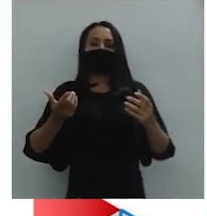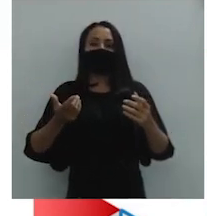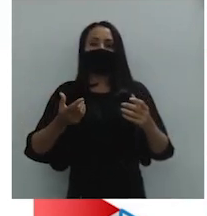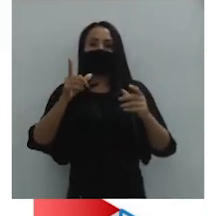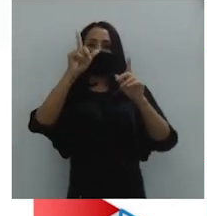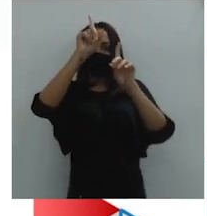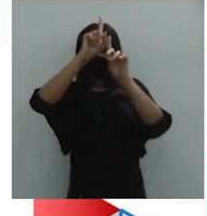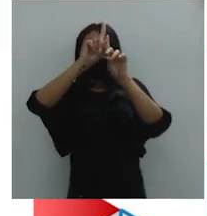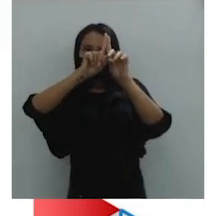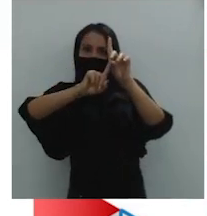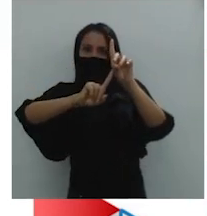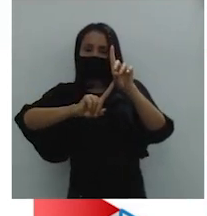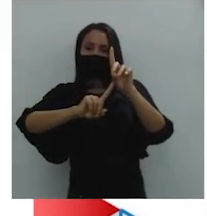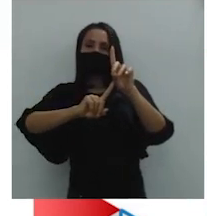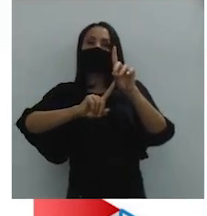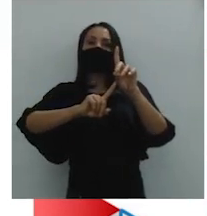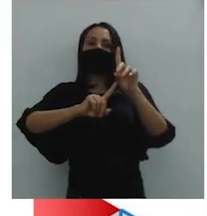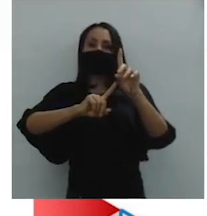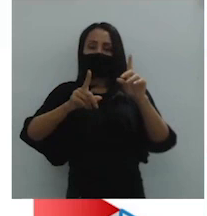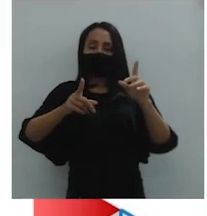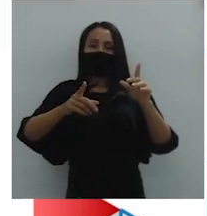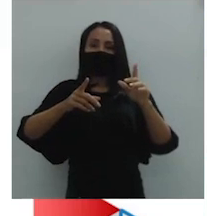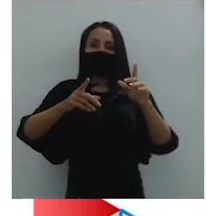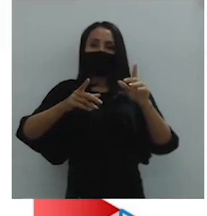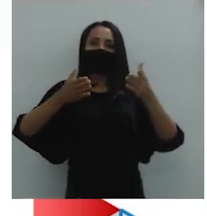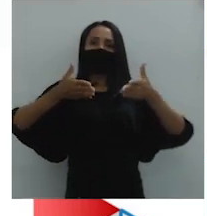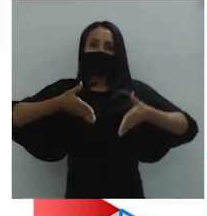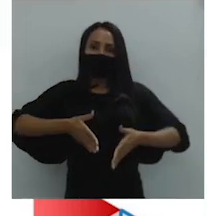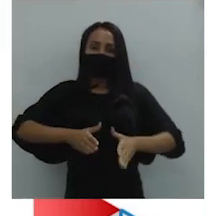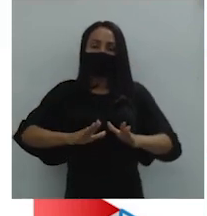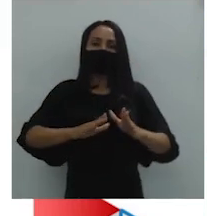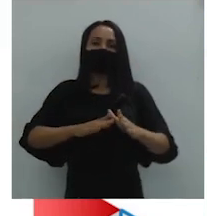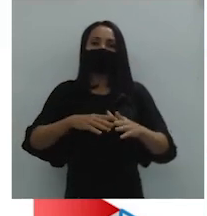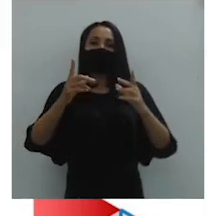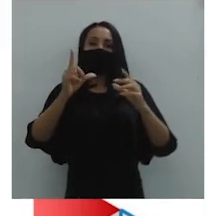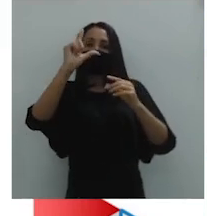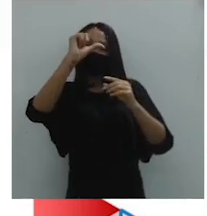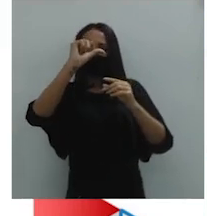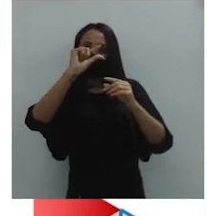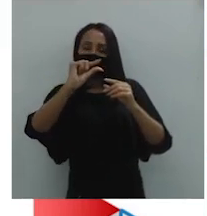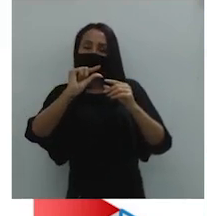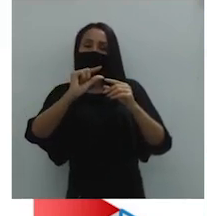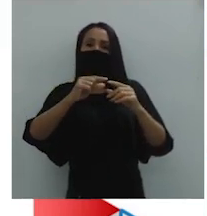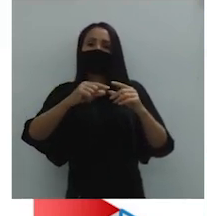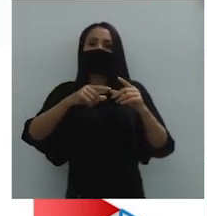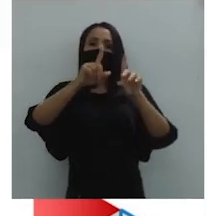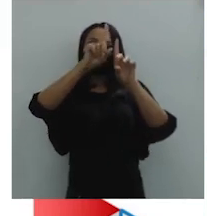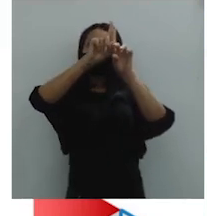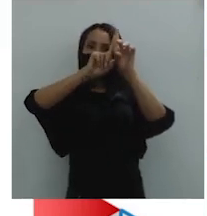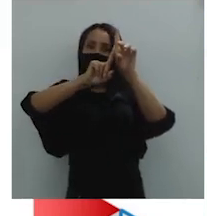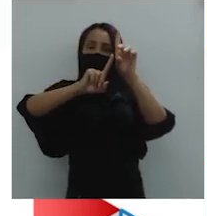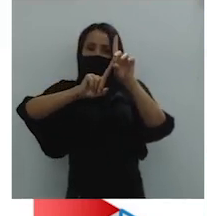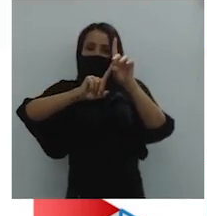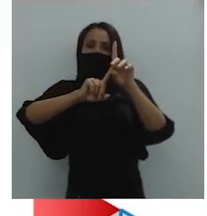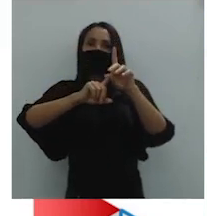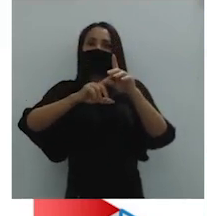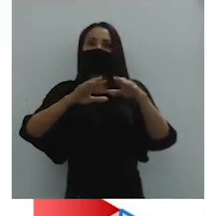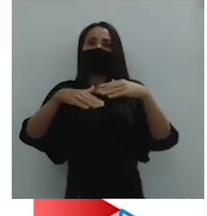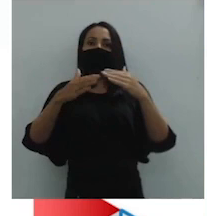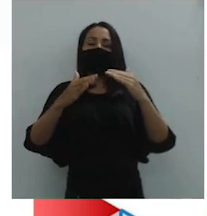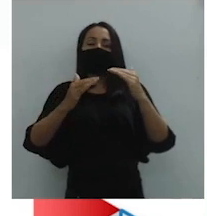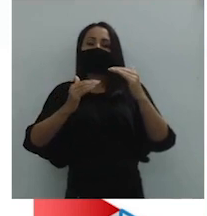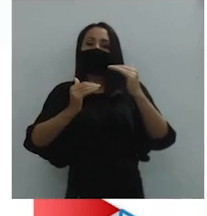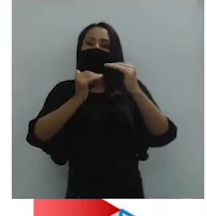certo? Maior que a queda da mortalidade. A redução drástica no crescimento vegetativo,